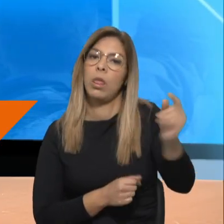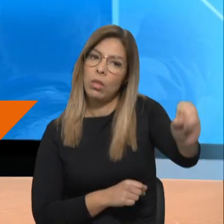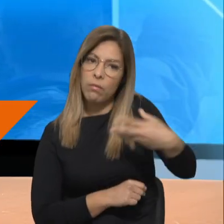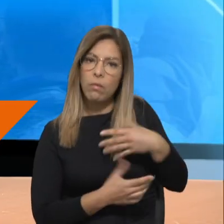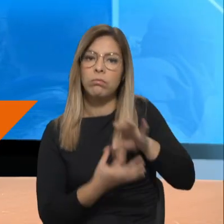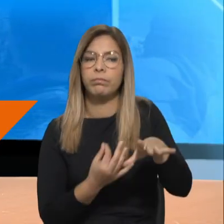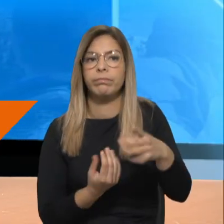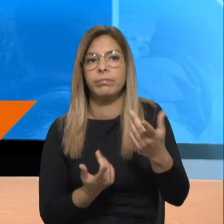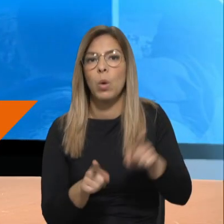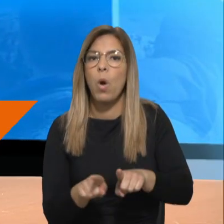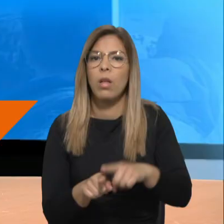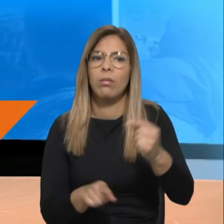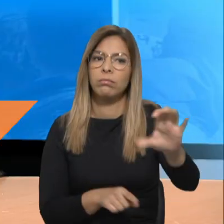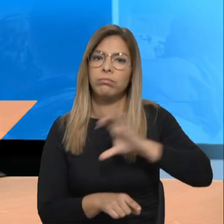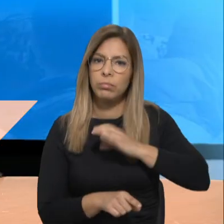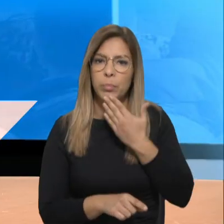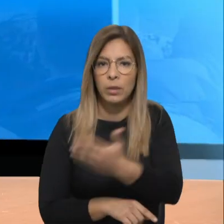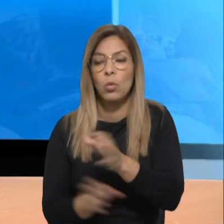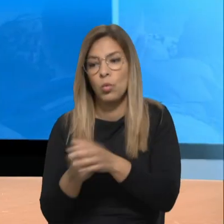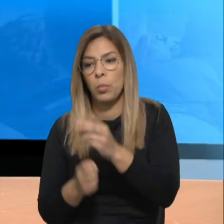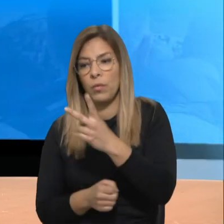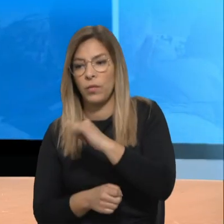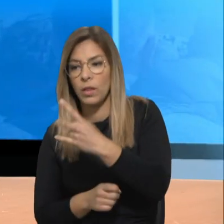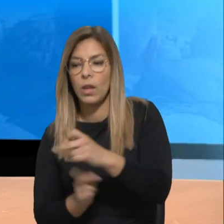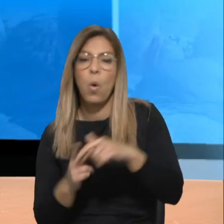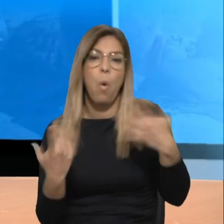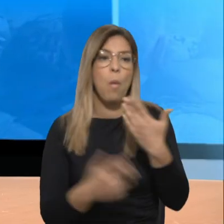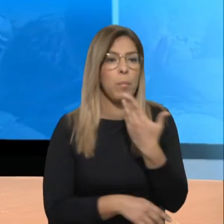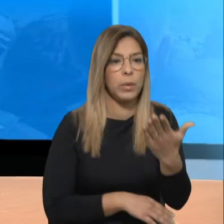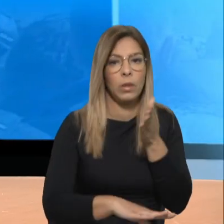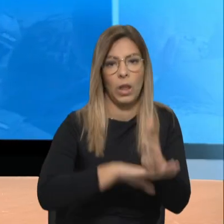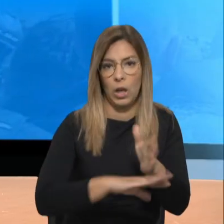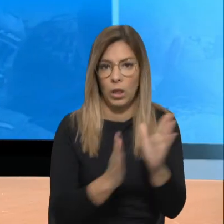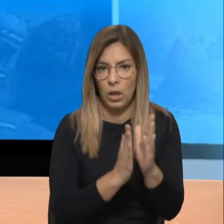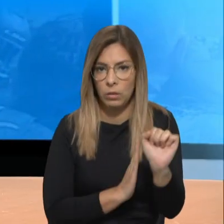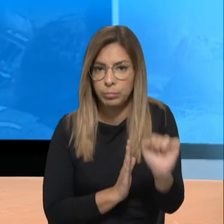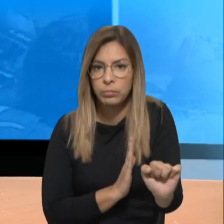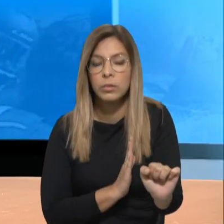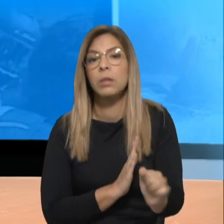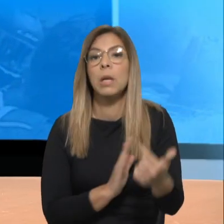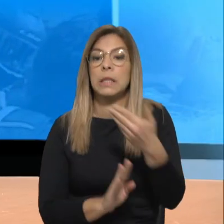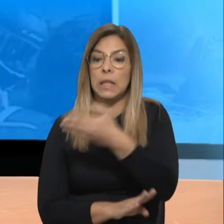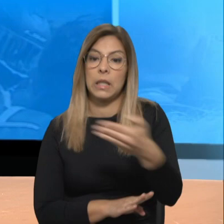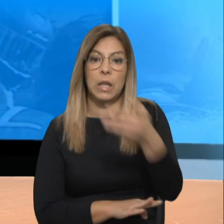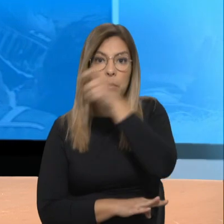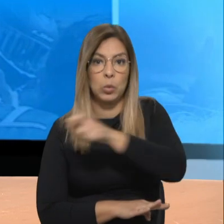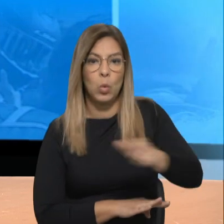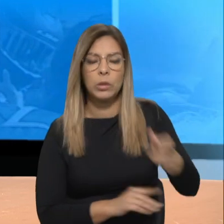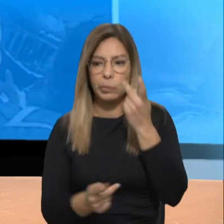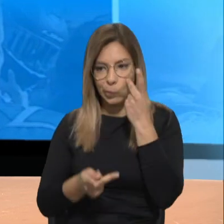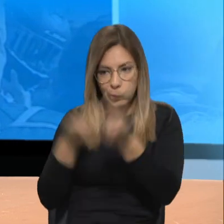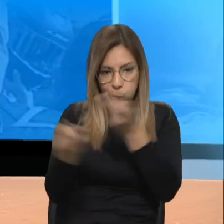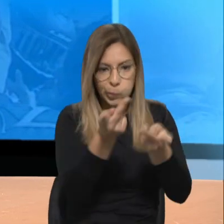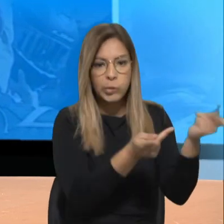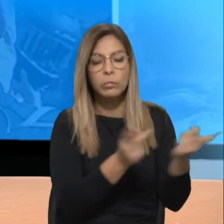então, aqui pedidos junto do Grupo Vita ou junto da Igreja diretamente. Destas 77 pessoas, já avaliámos e já